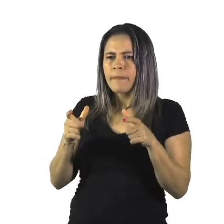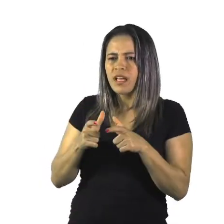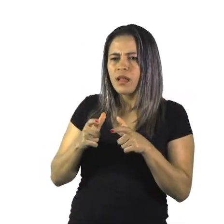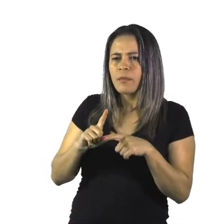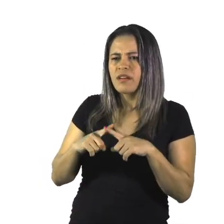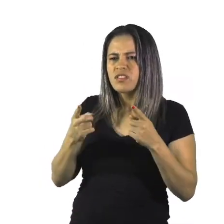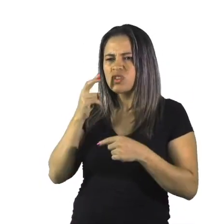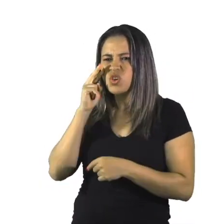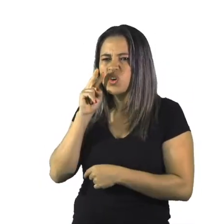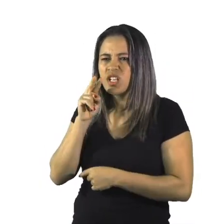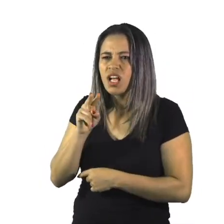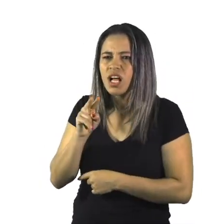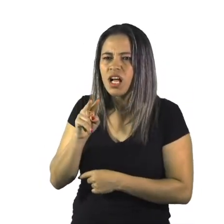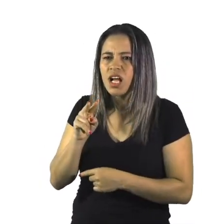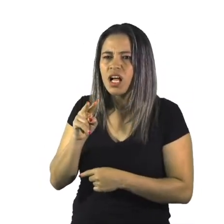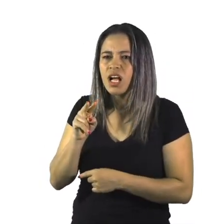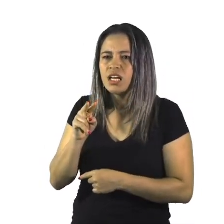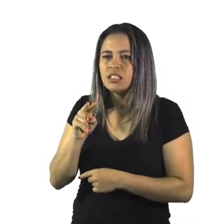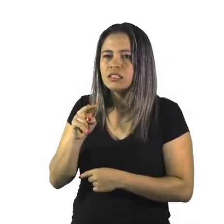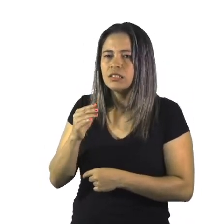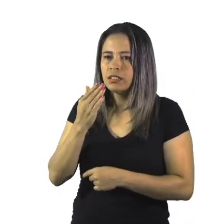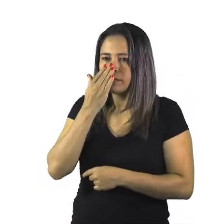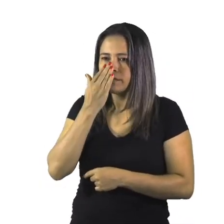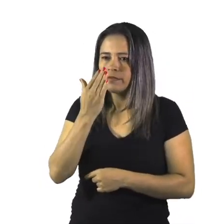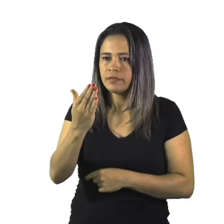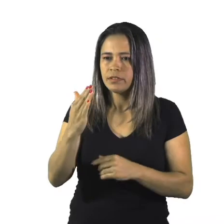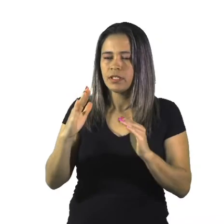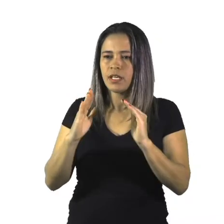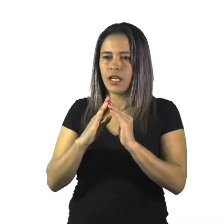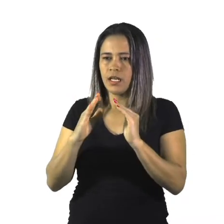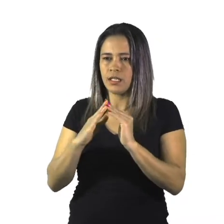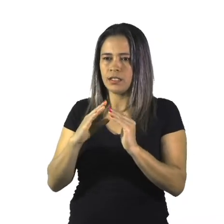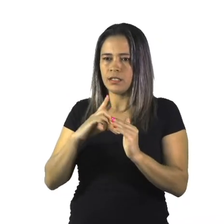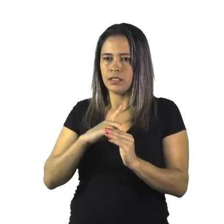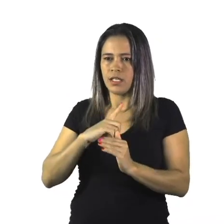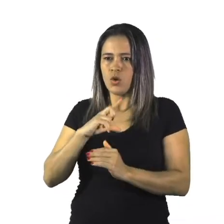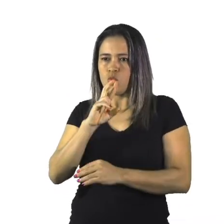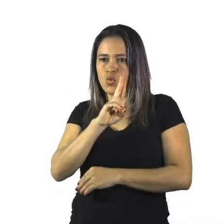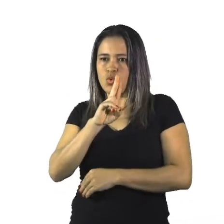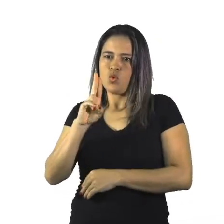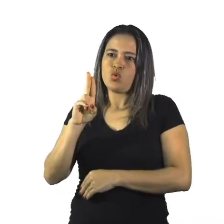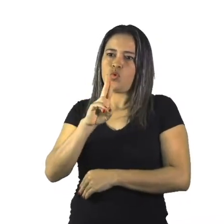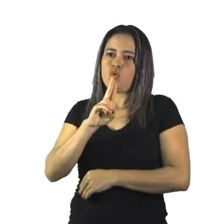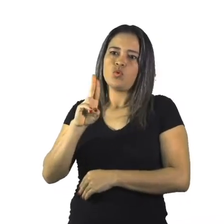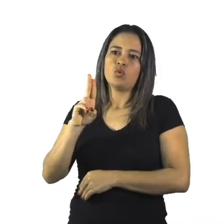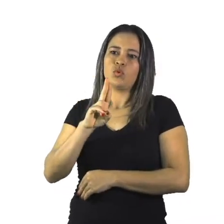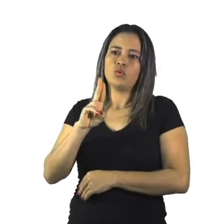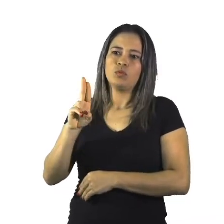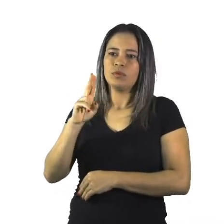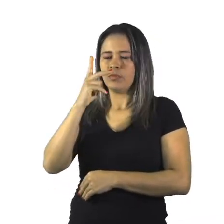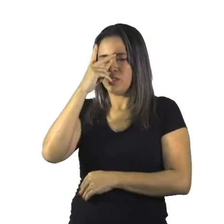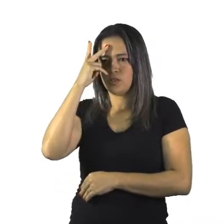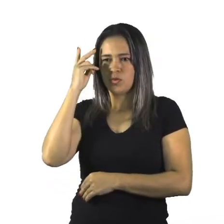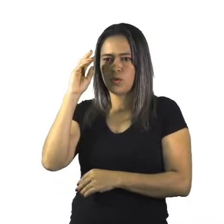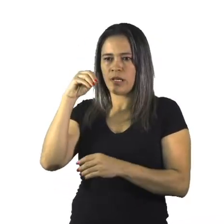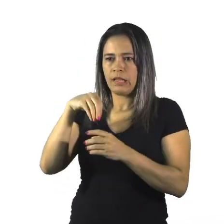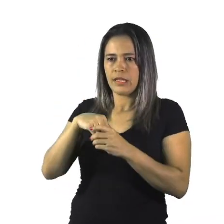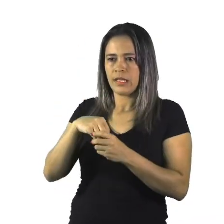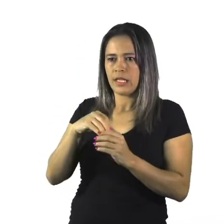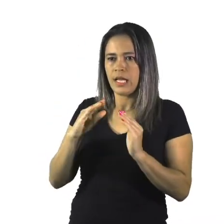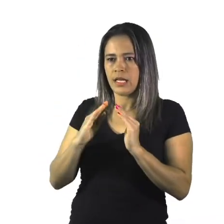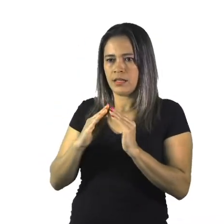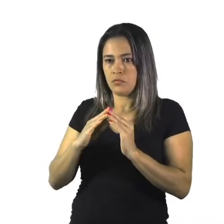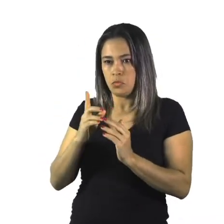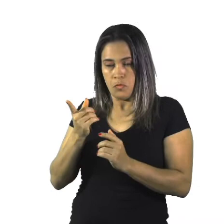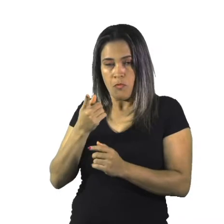olharem lá em cima, na frente da casa, vai estar o nome, né, de quem mora naquela casa, né? Vamos supor que são